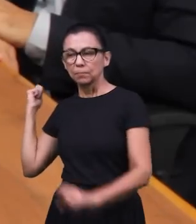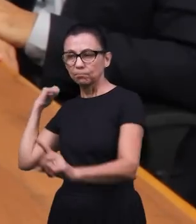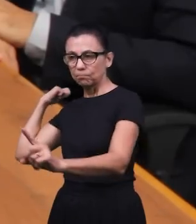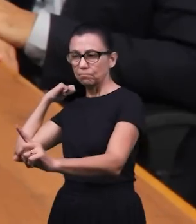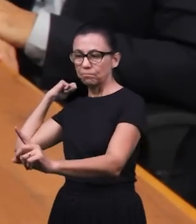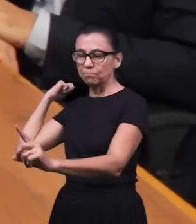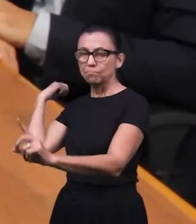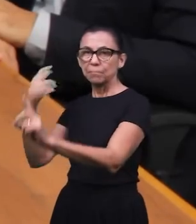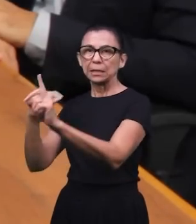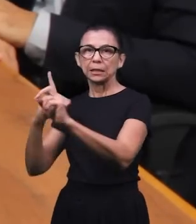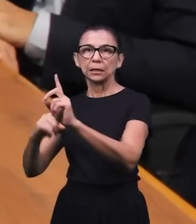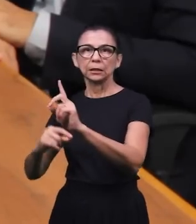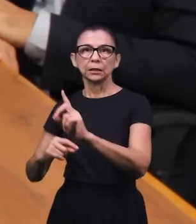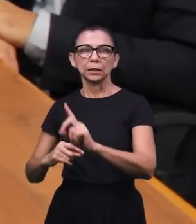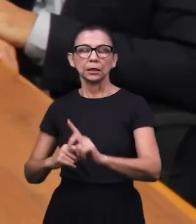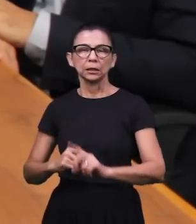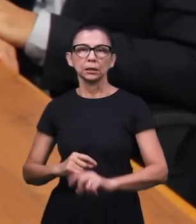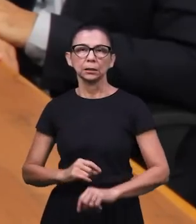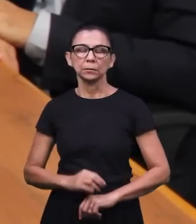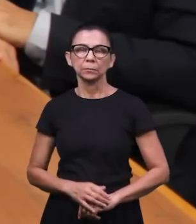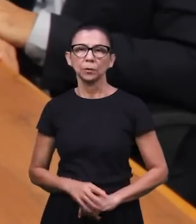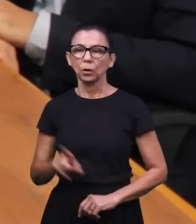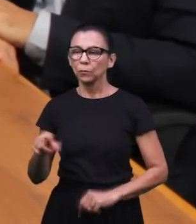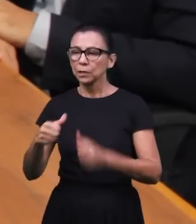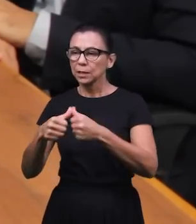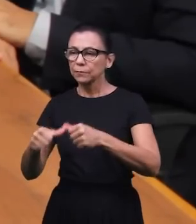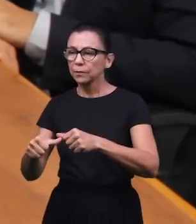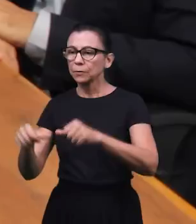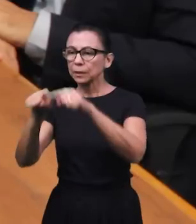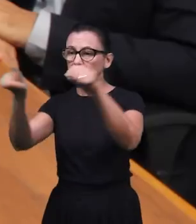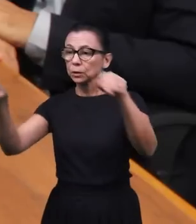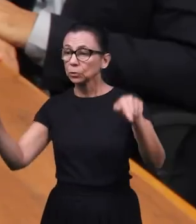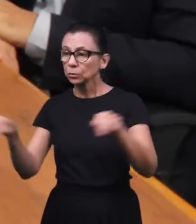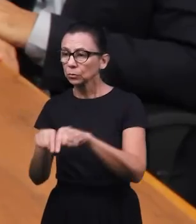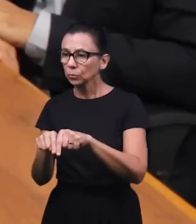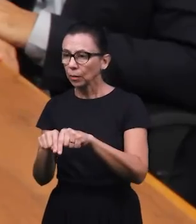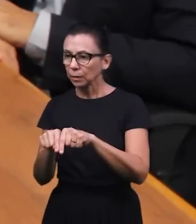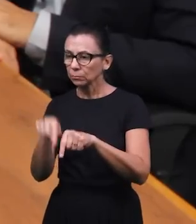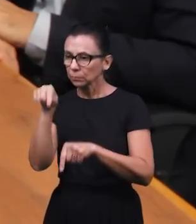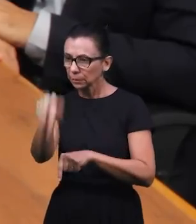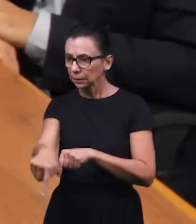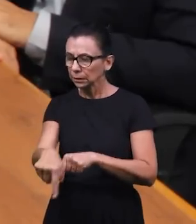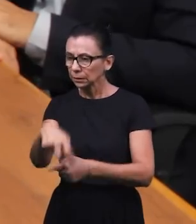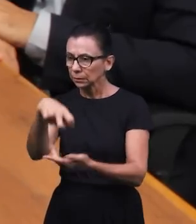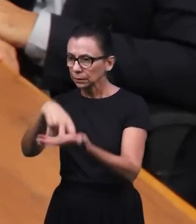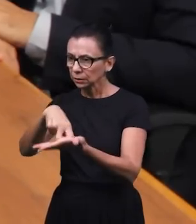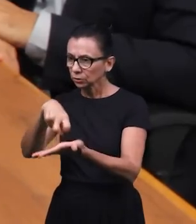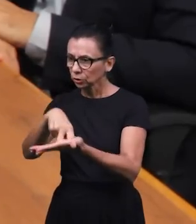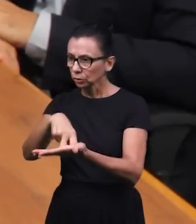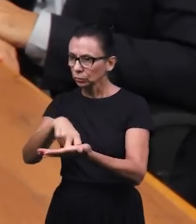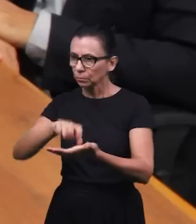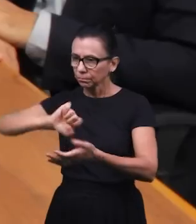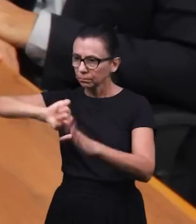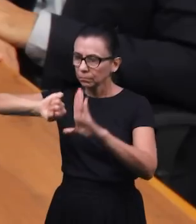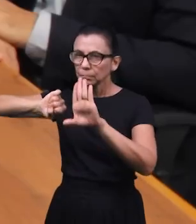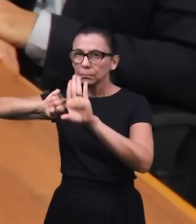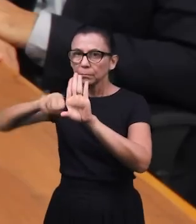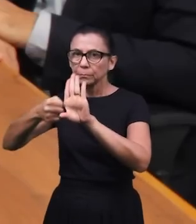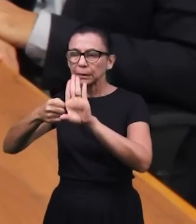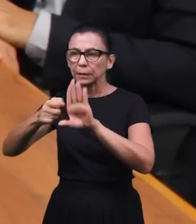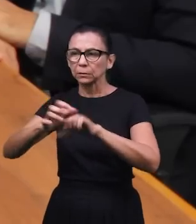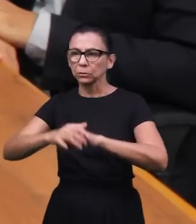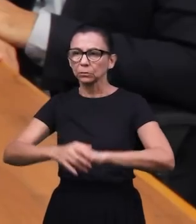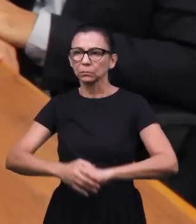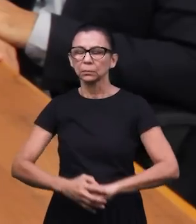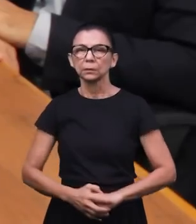você vai ficar preso no quarto aqui, e os irmãos dele estavam lá, quando eu chegar, eu vou acertar as contas. Aí ficou preso no quarto, sabendo